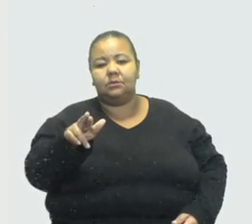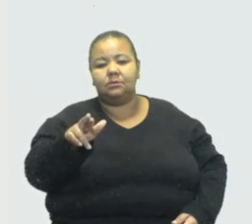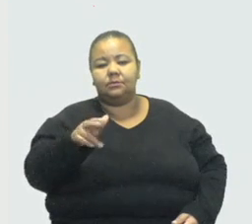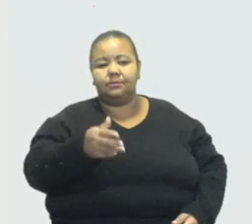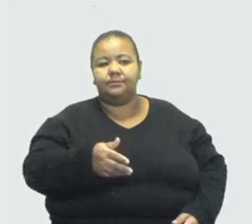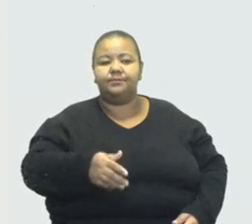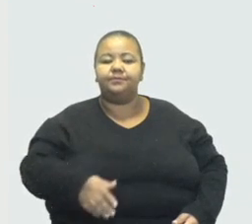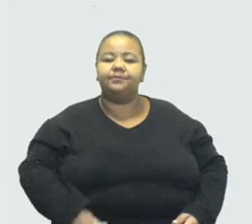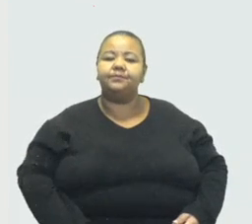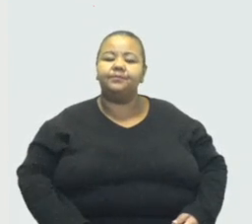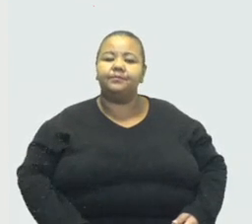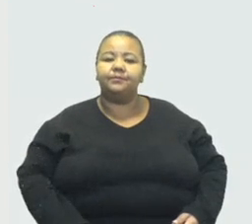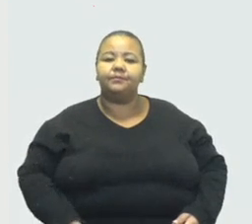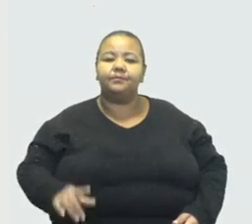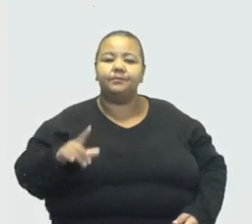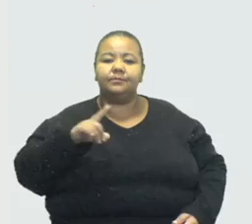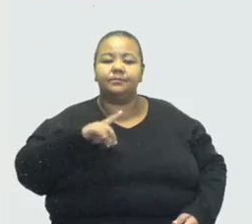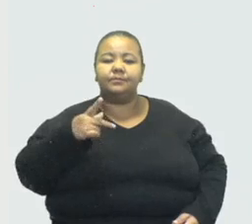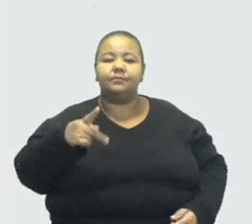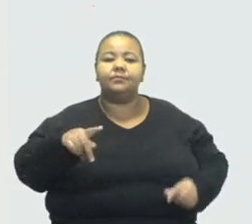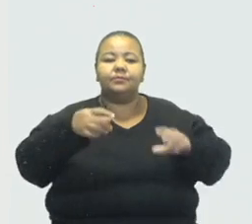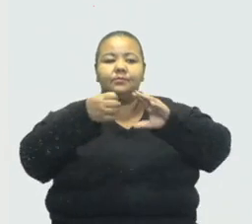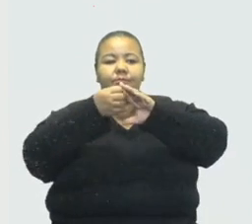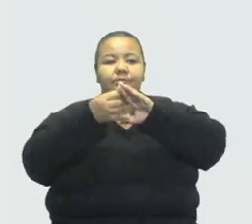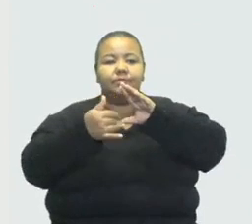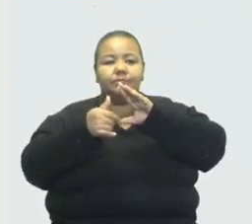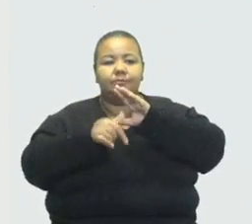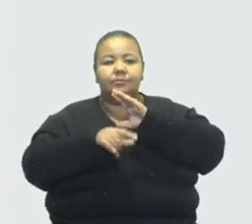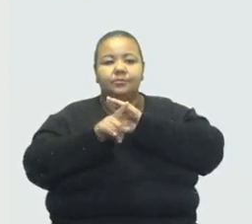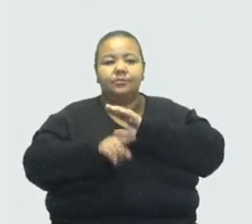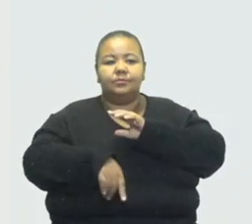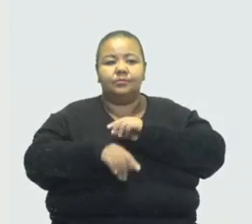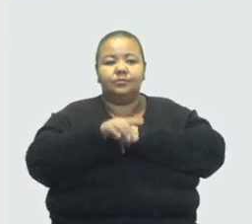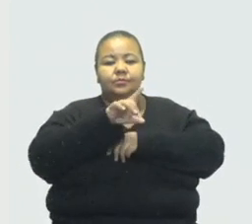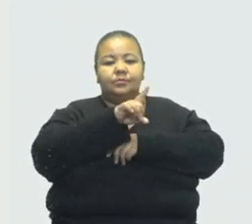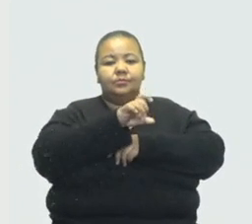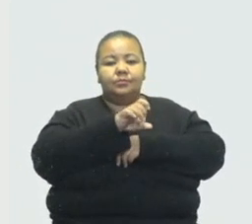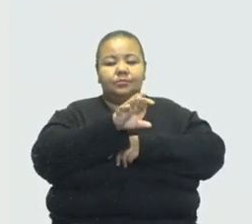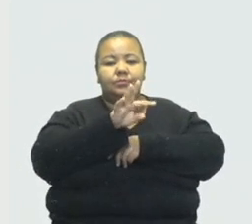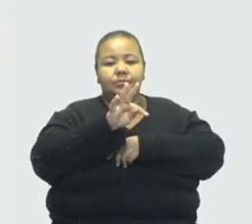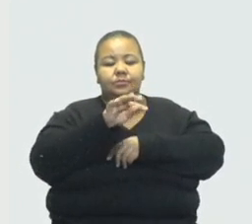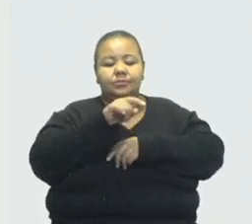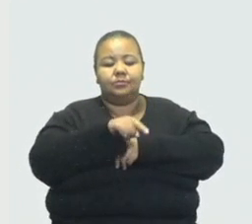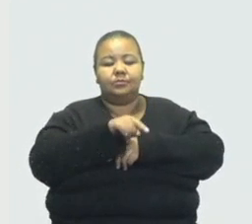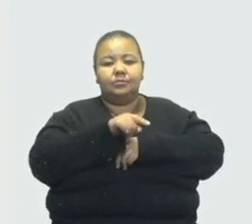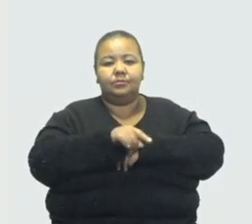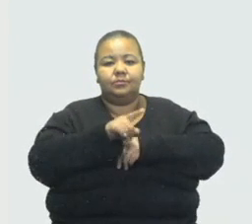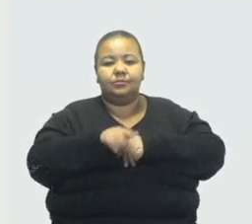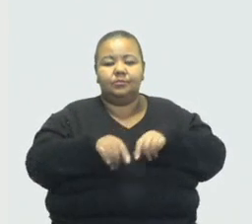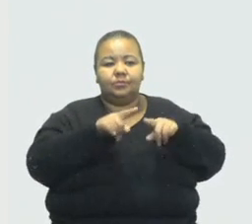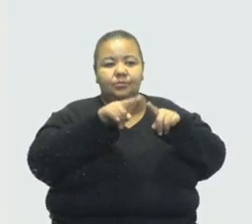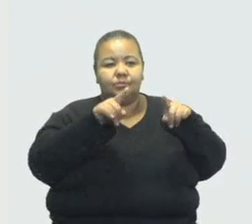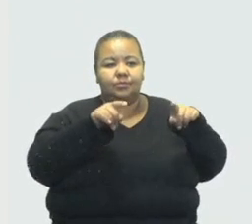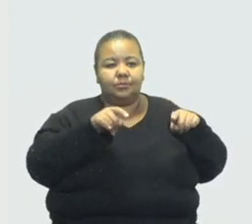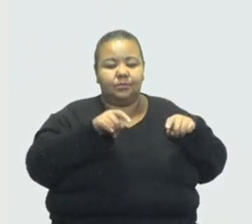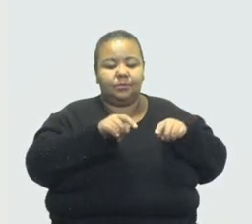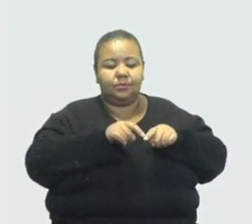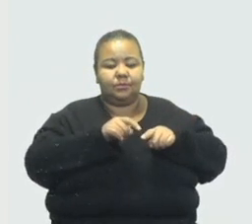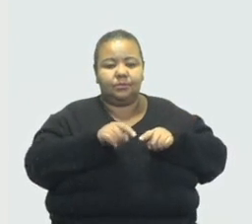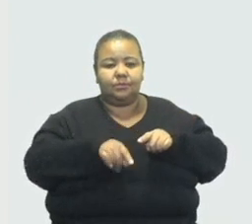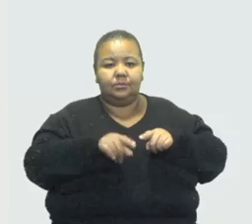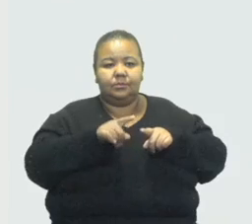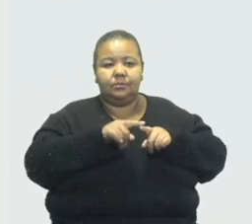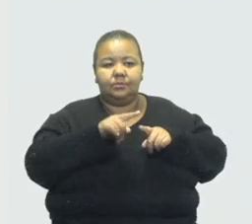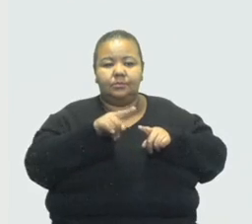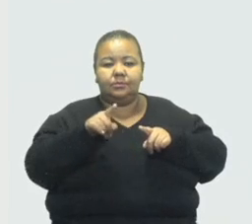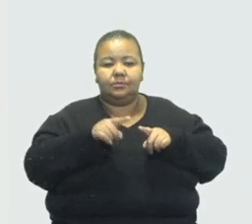singular. Ela tem as seguintes características. O determinante de uma matriz que tem inversa,